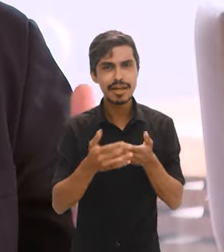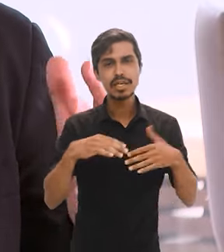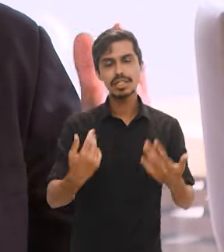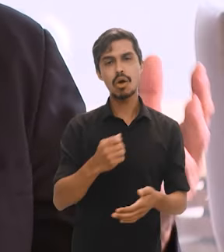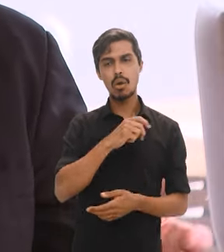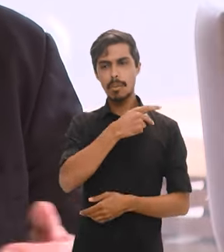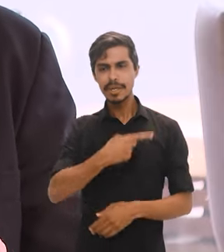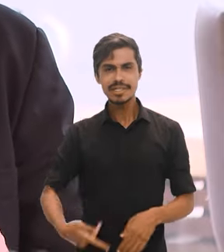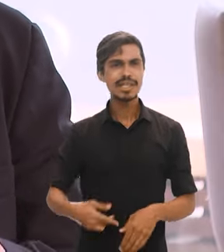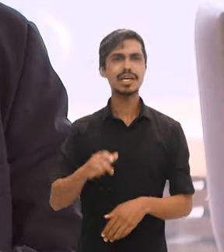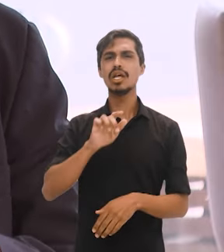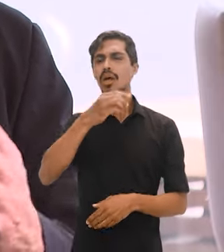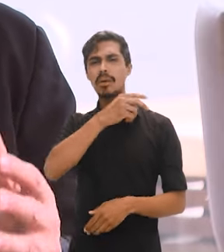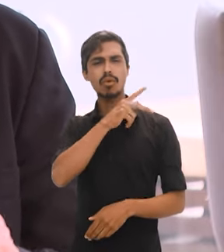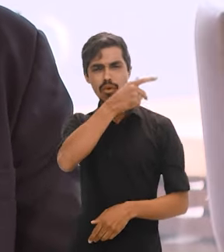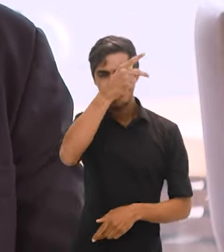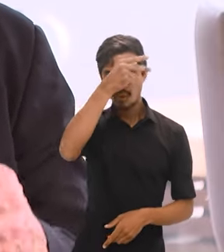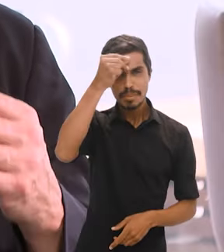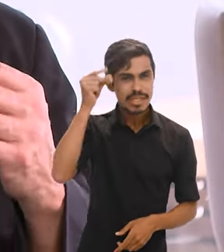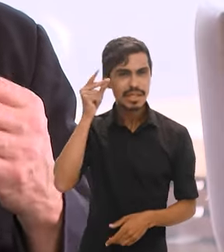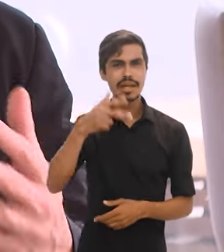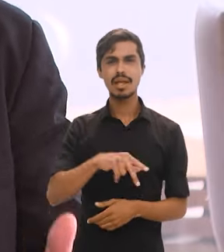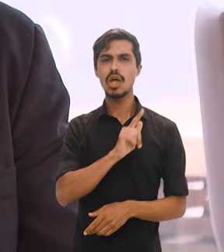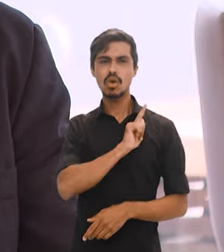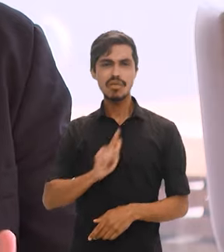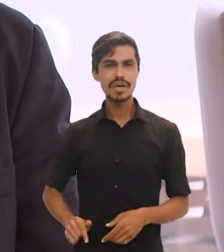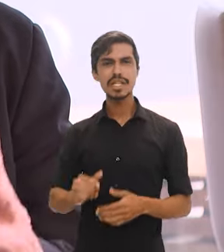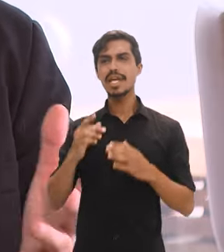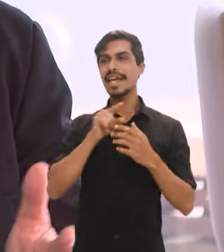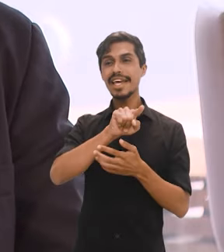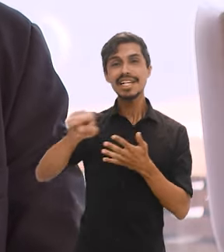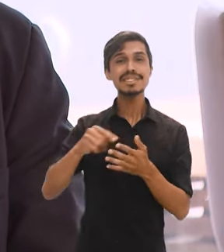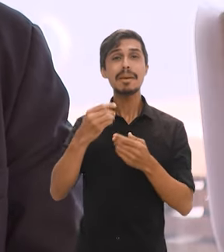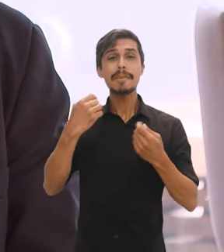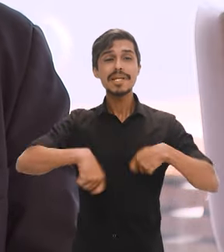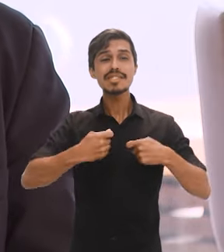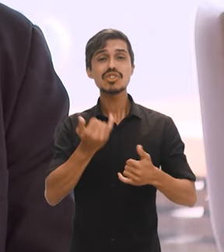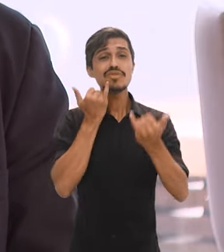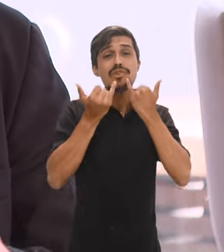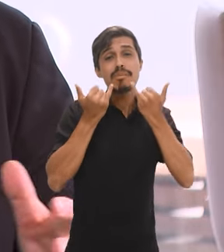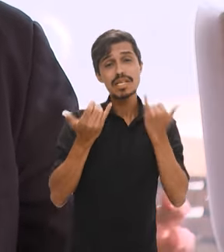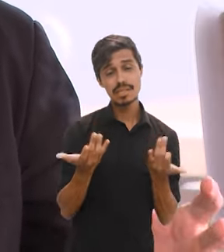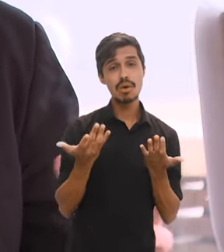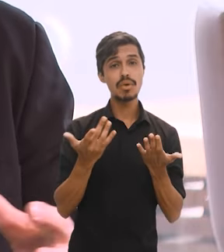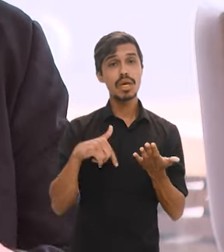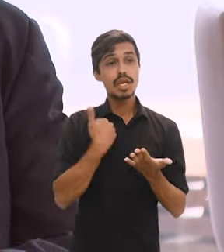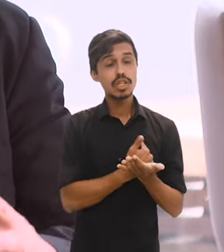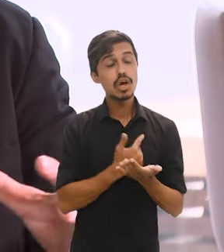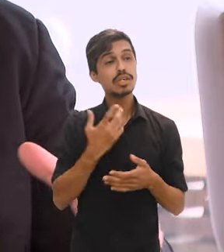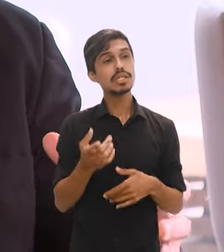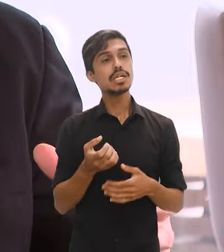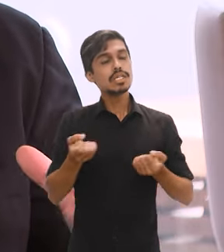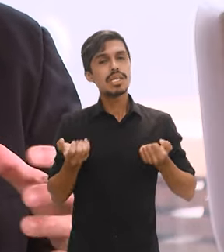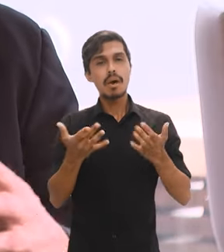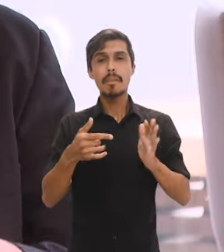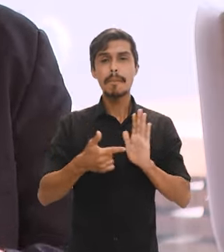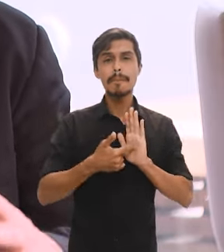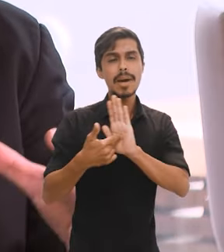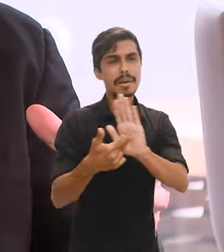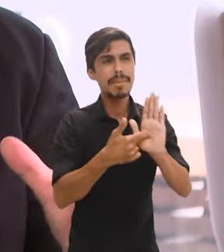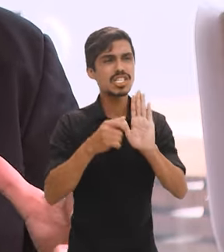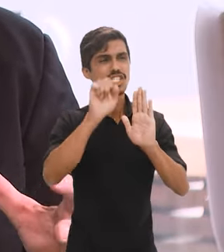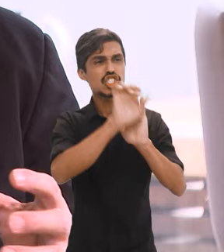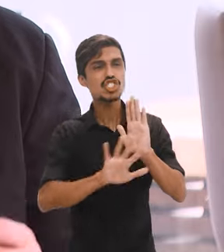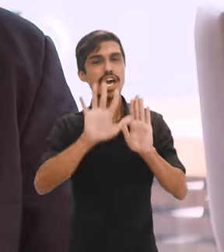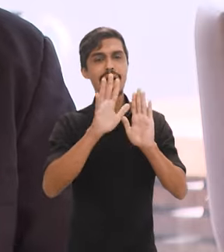o presidente da República, o ministro, governador, o prefeito, quando ele se debruçasse sobre um determinado fenômeno, ele possa ter uma imagem mais totalizante,